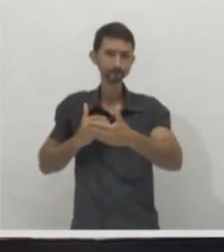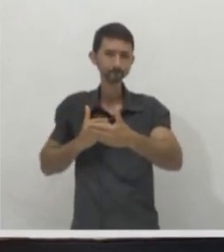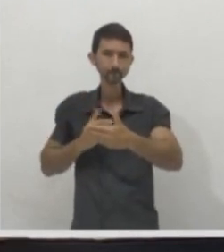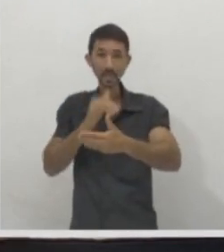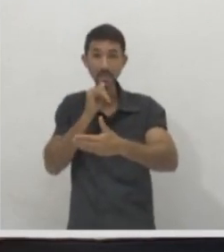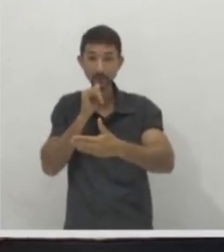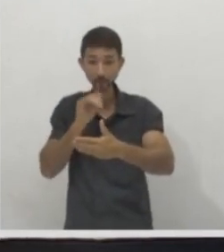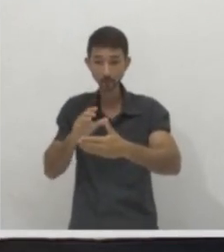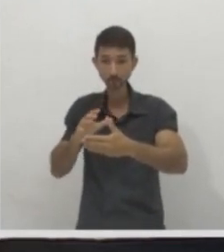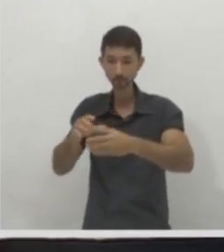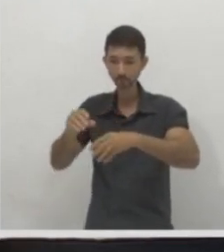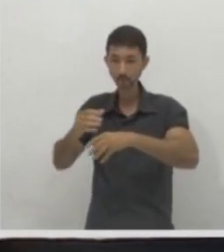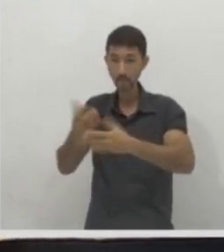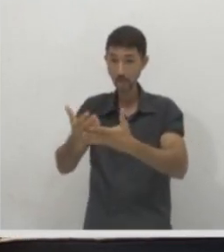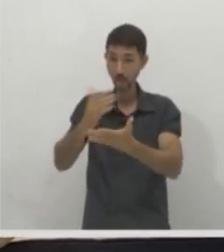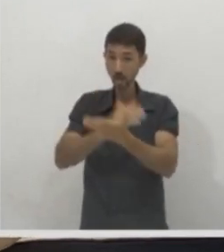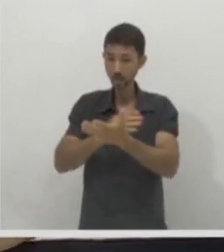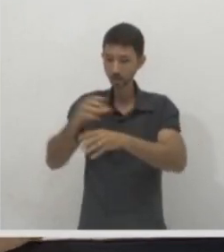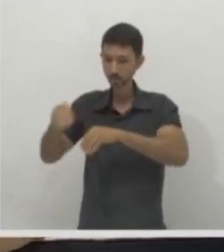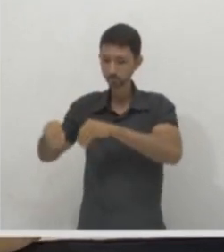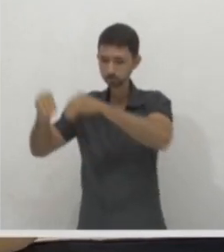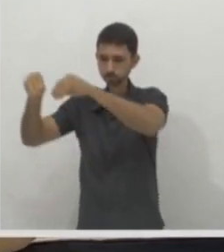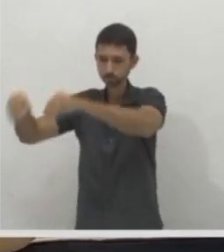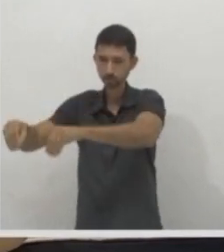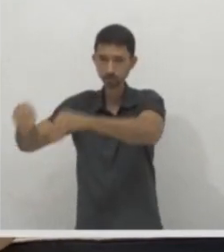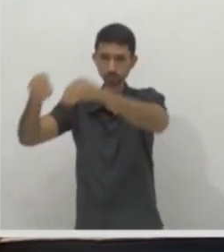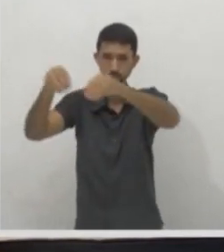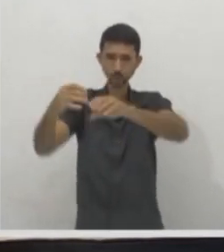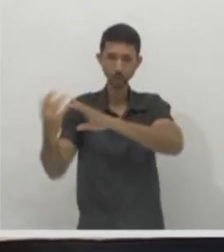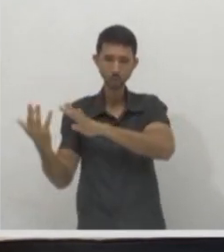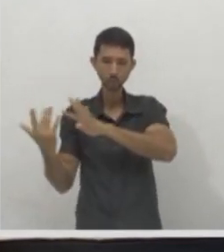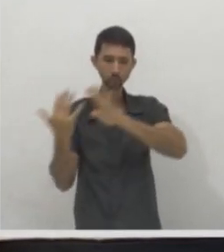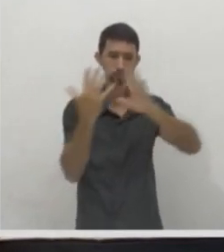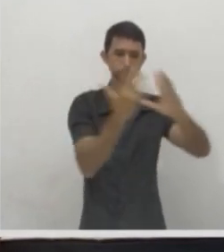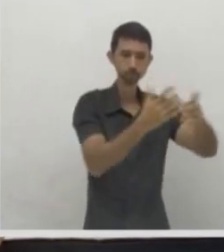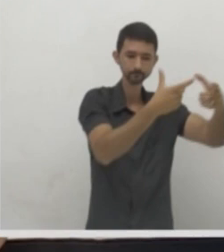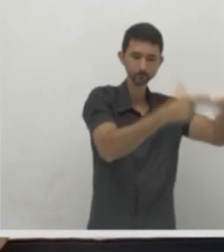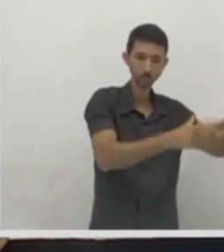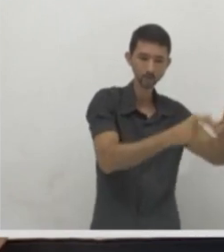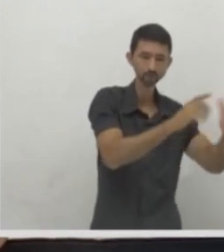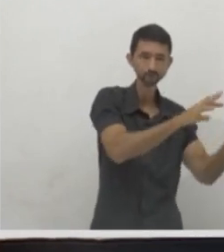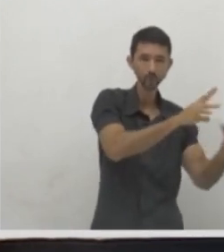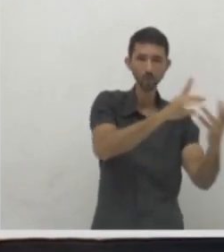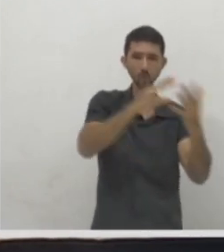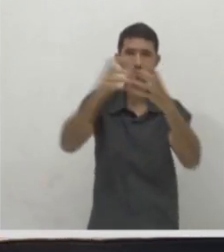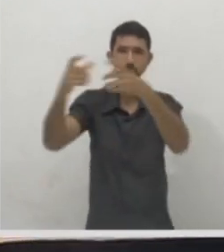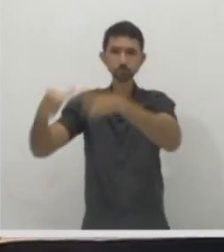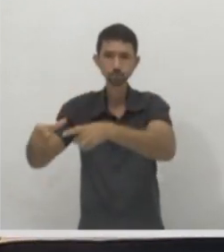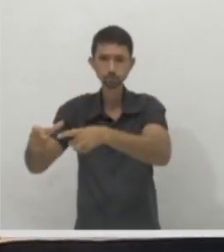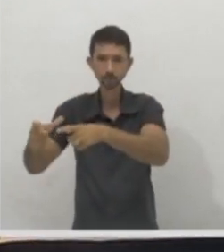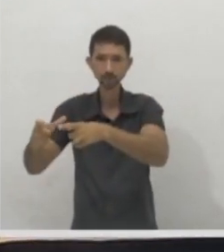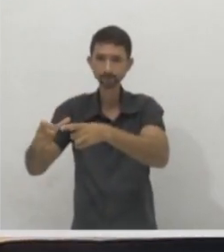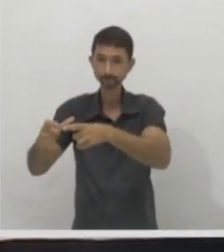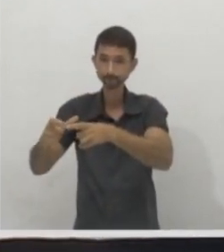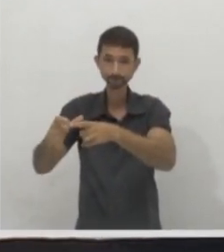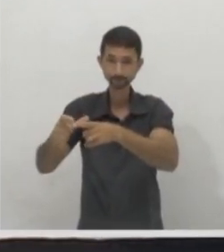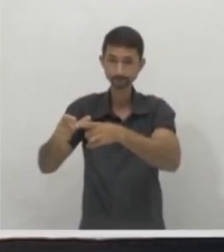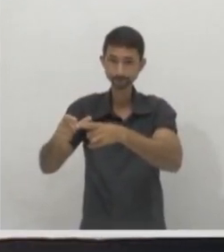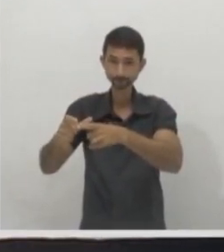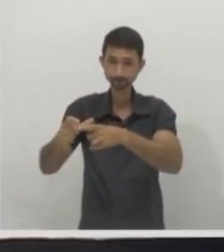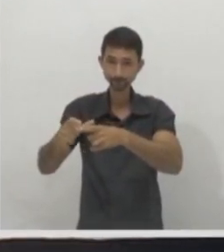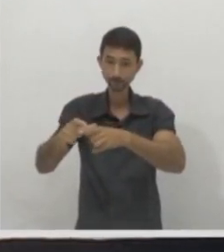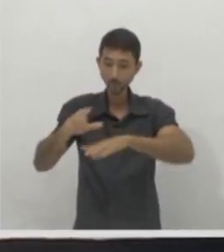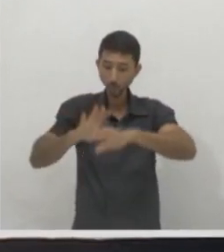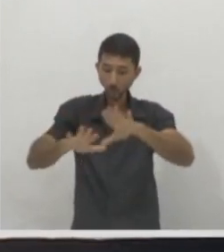se movimentando atrás de novos campos de caça, em que a natureza tornasse disponível comida, com